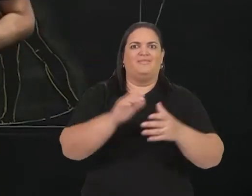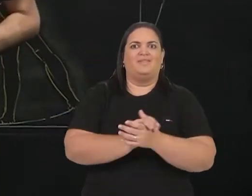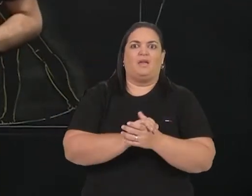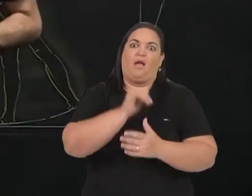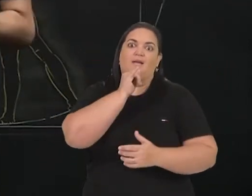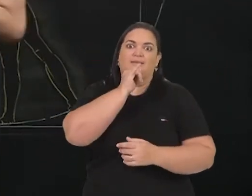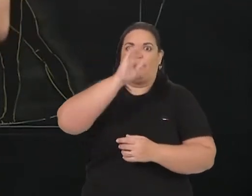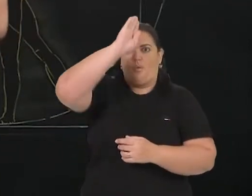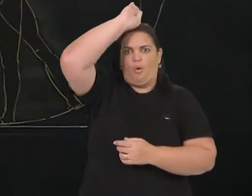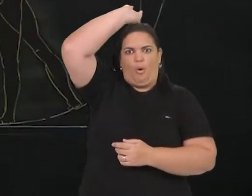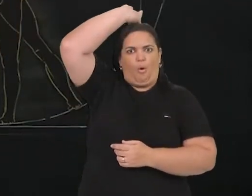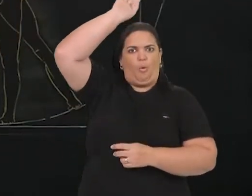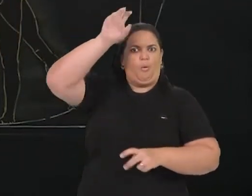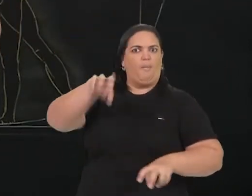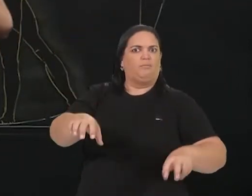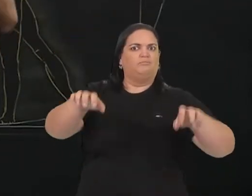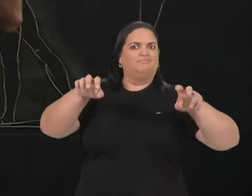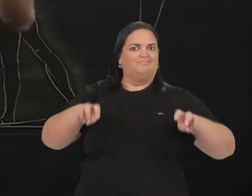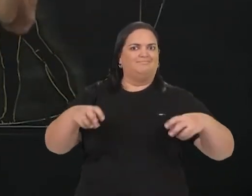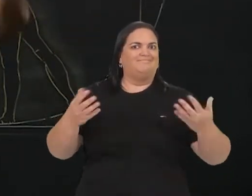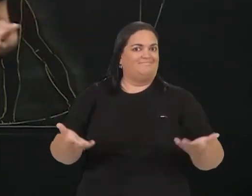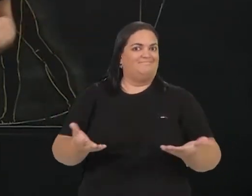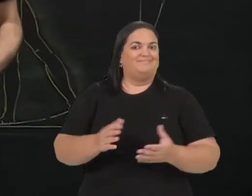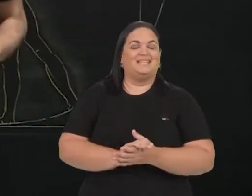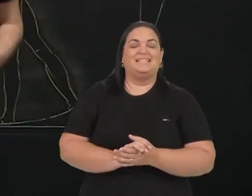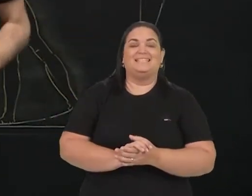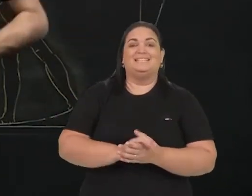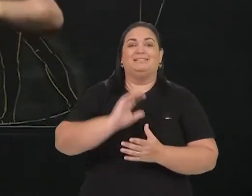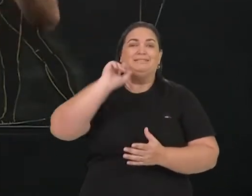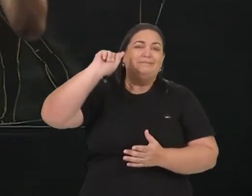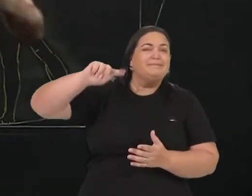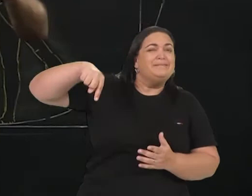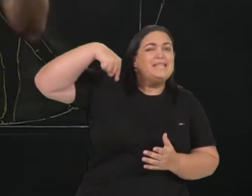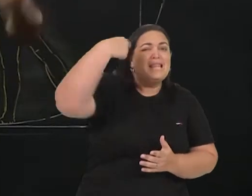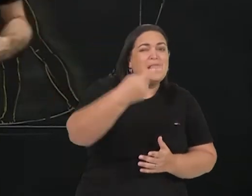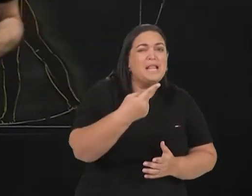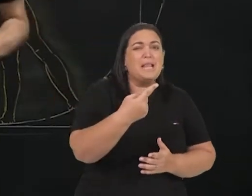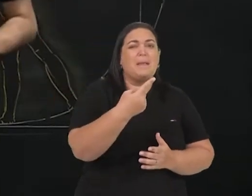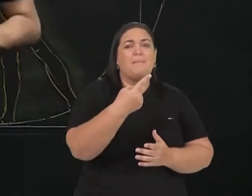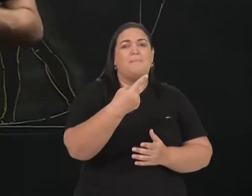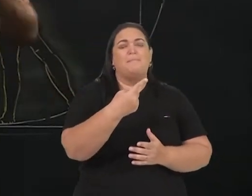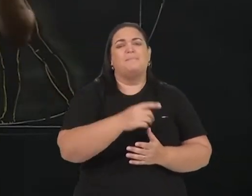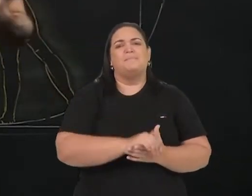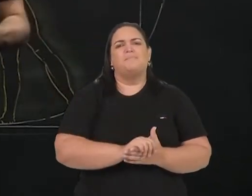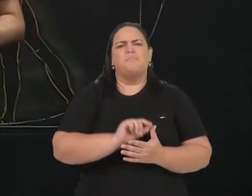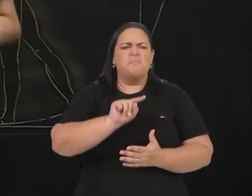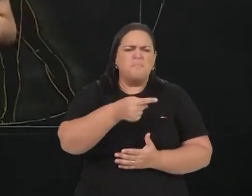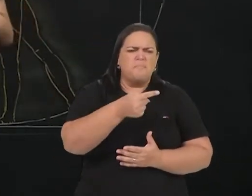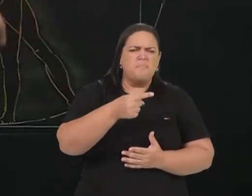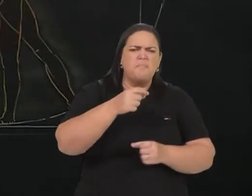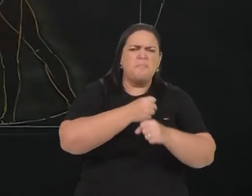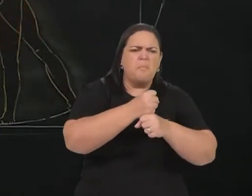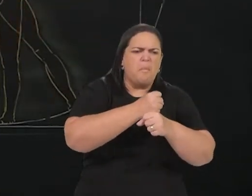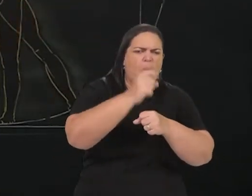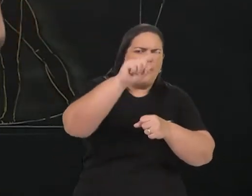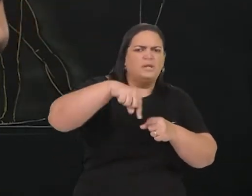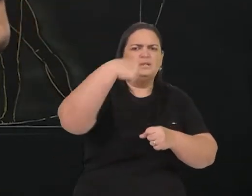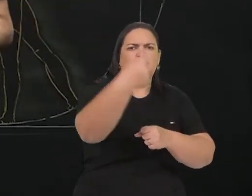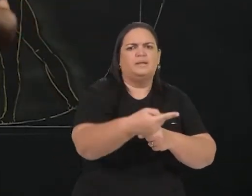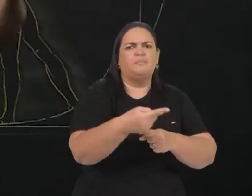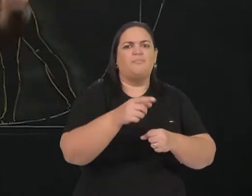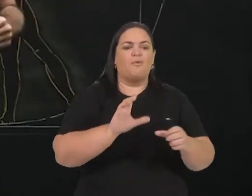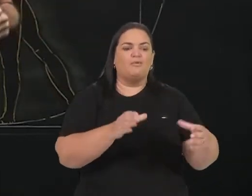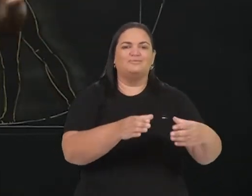Império. Lá no século XV, mais de 10 séculos depois, estamos falando de 1000 anos, esses intelectuais, esses